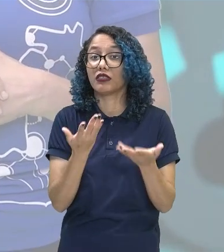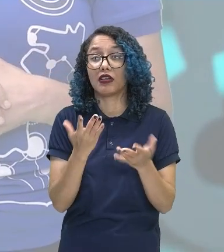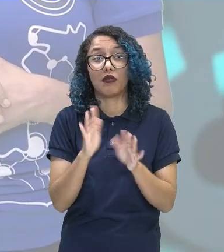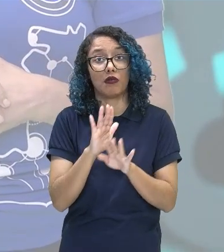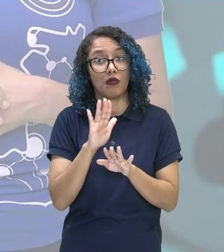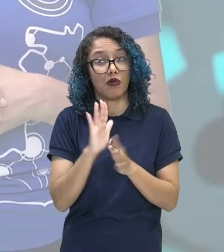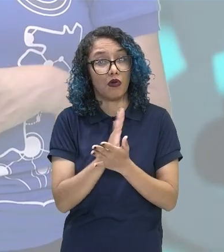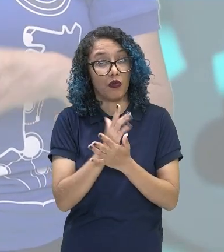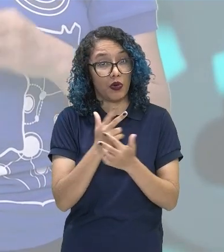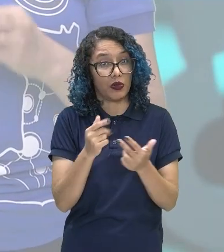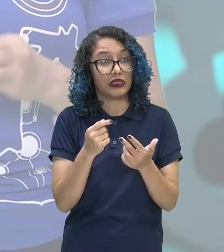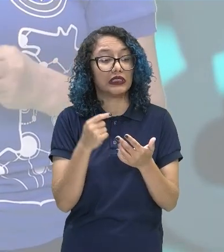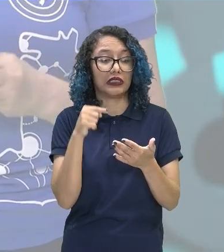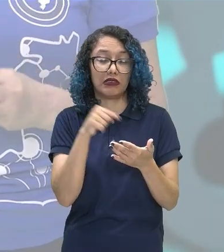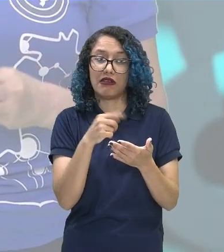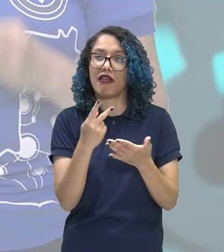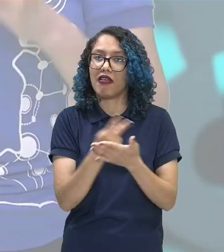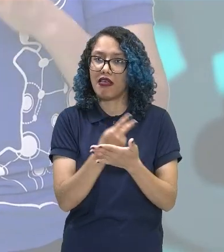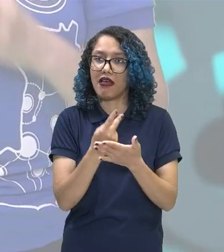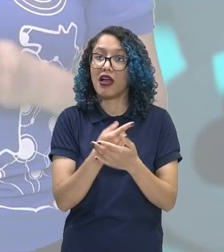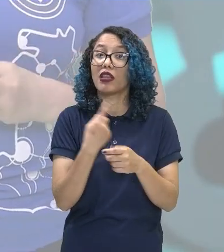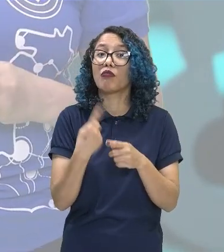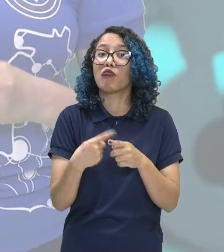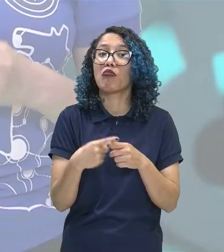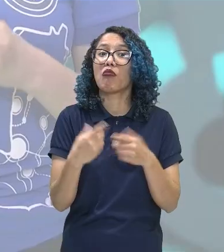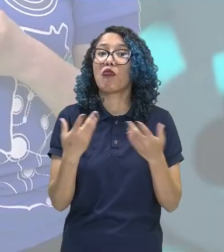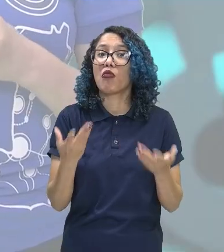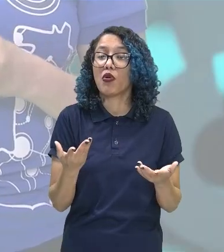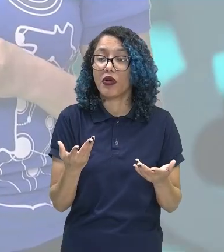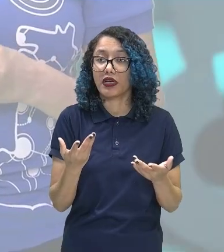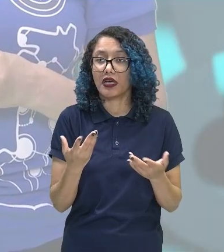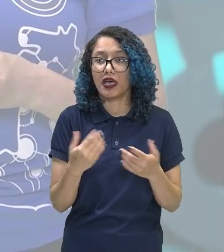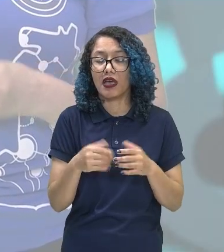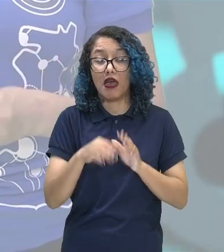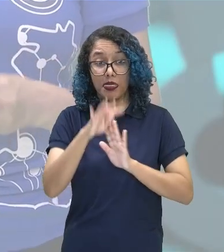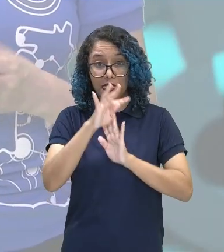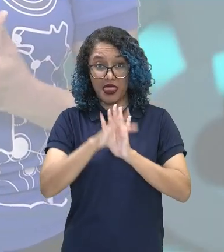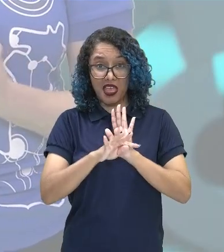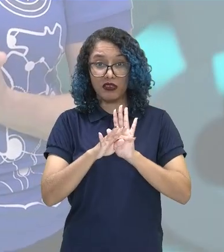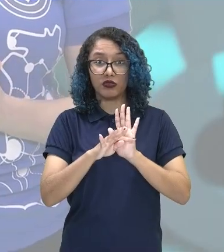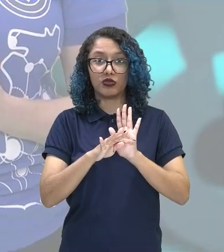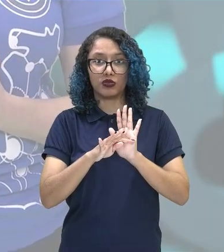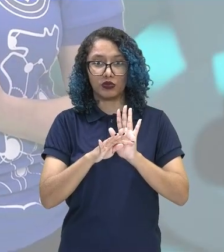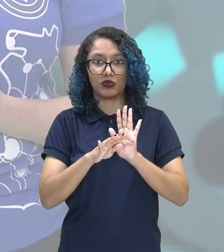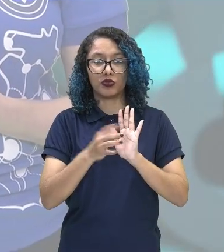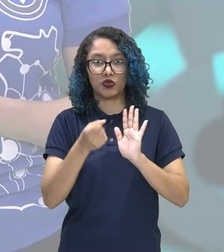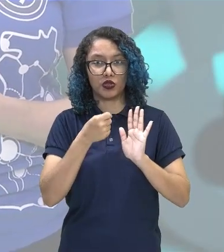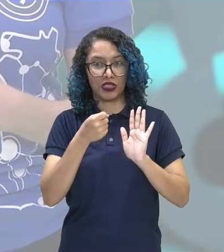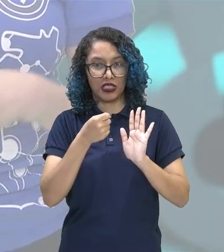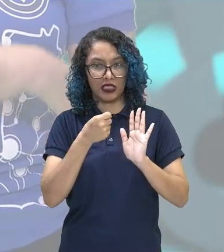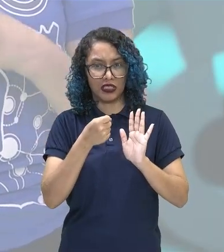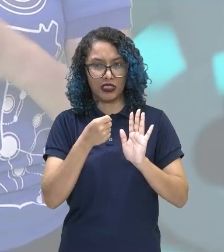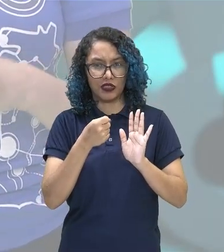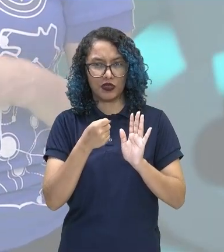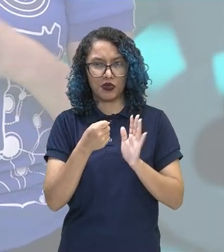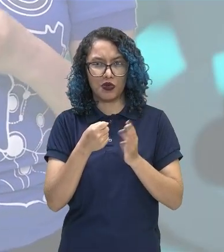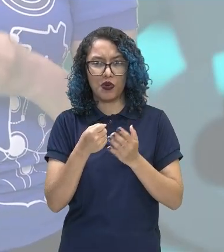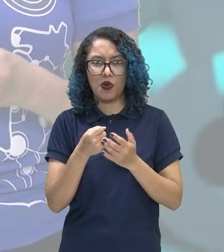errada aqui, porque dificilmente você vai encontrar um texto, né, jornalístico,